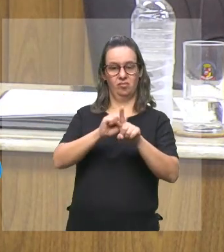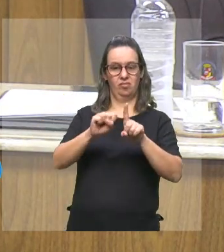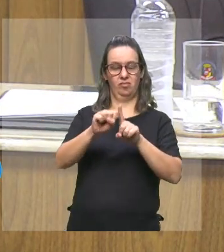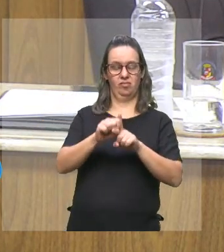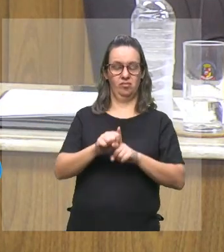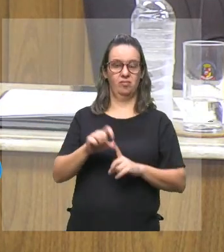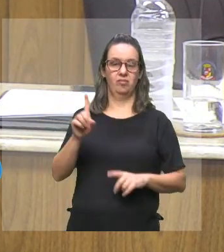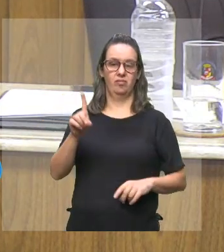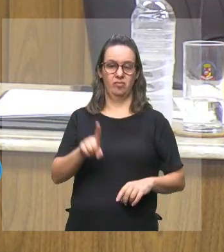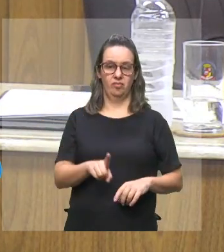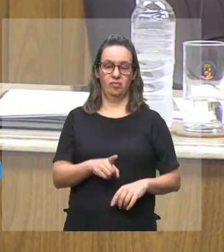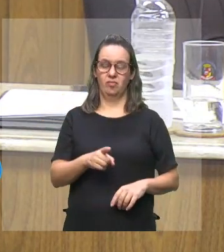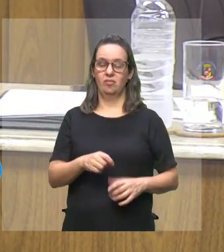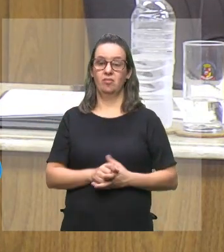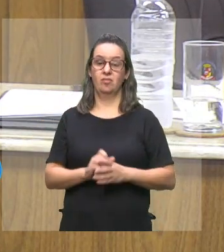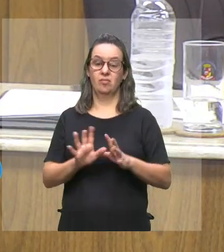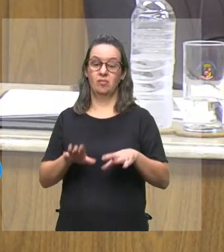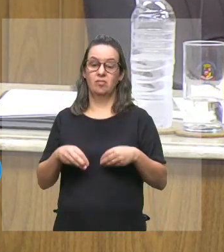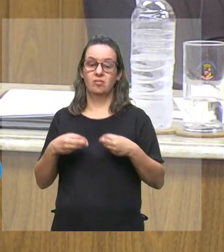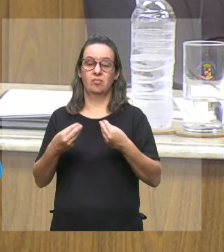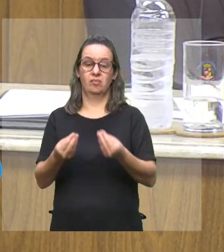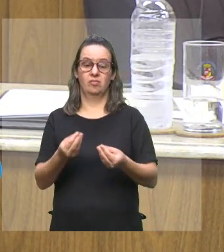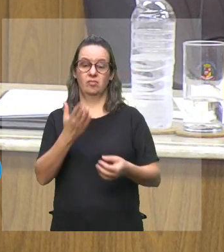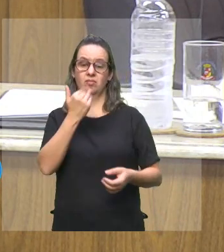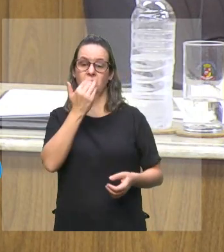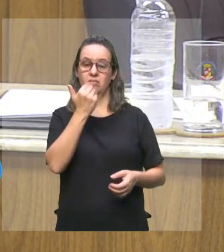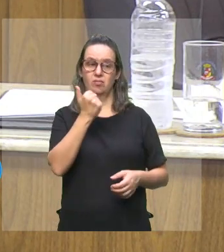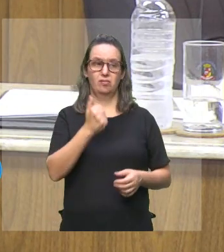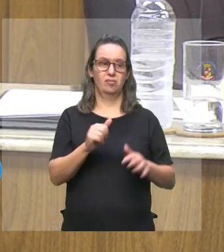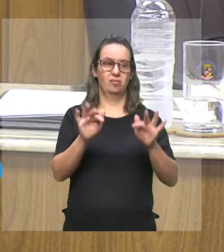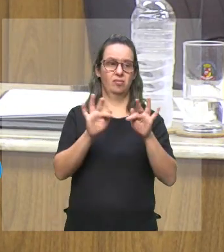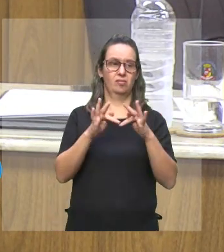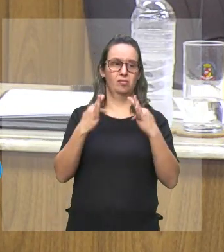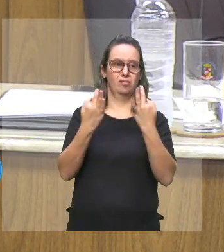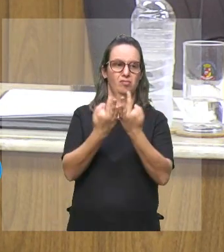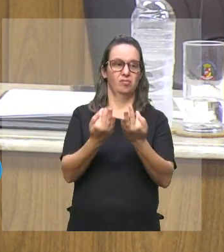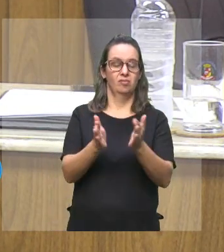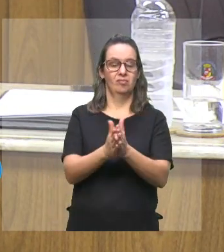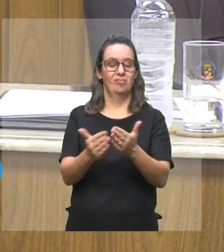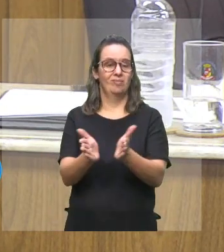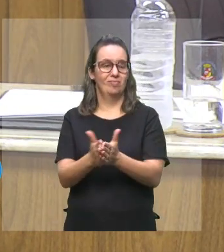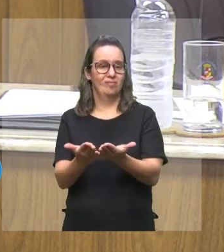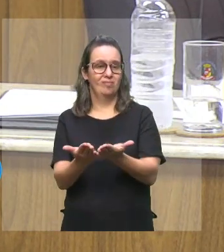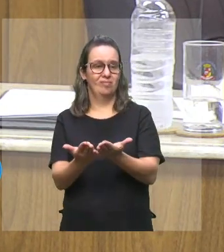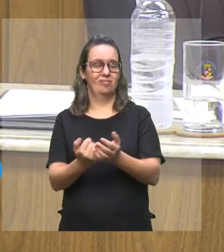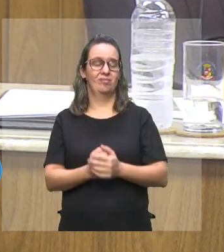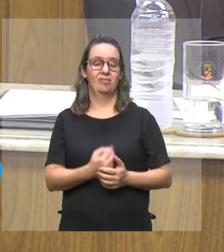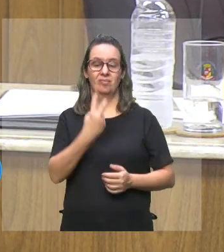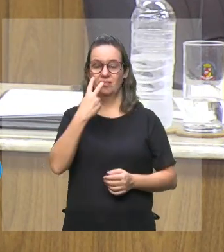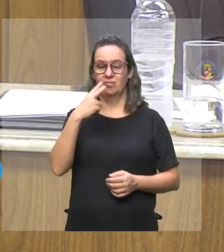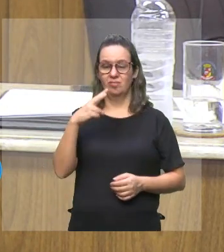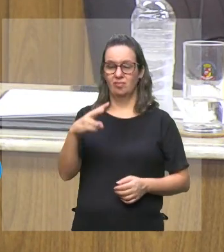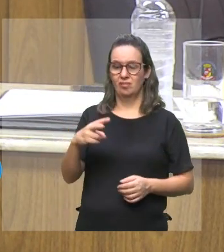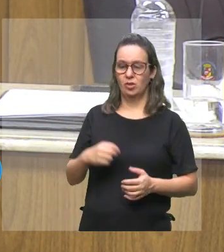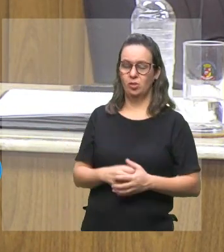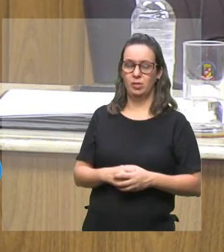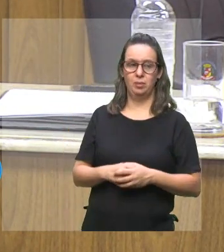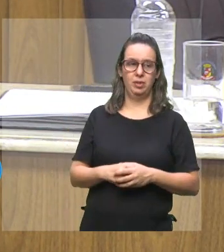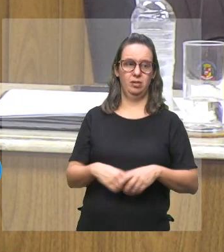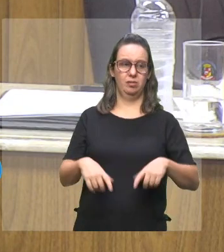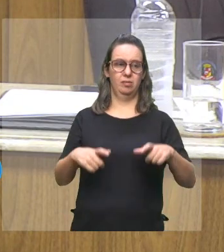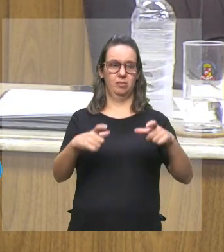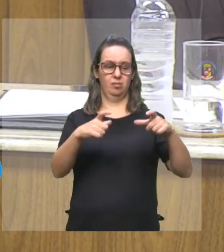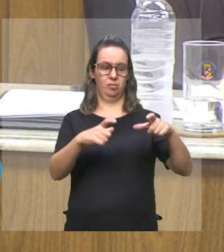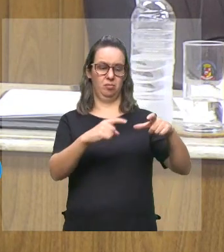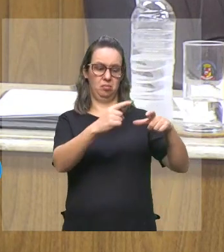as famílias carentes, a gente pôde ver algo ali muito grave. Vários pneus completamente abarrotados de mosquito,